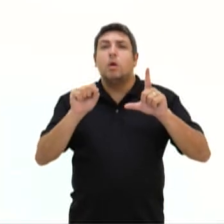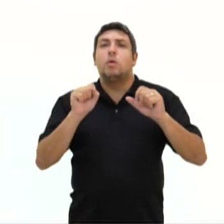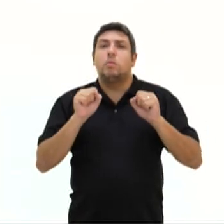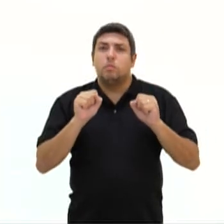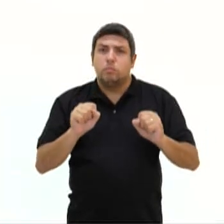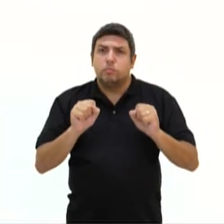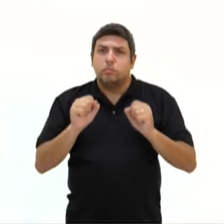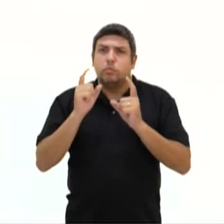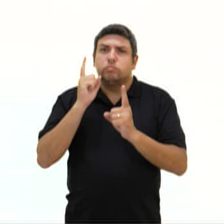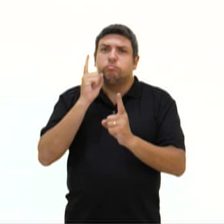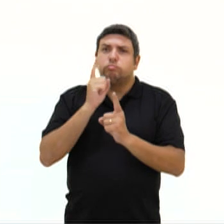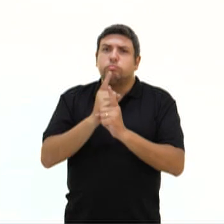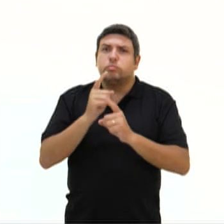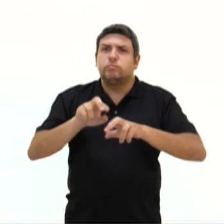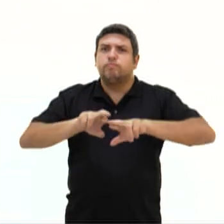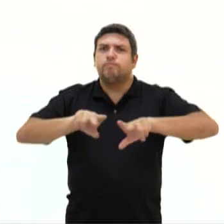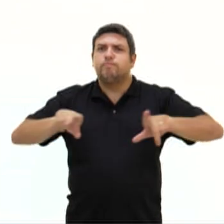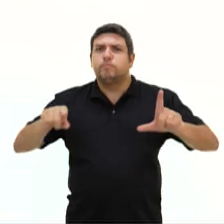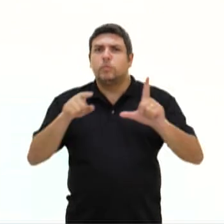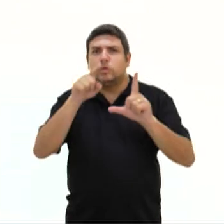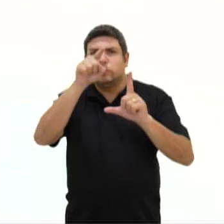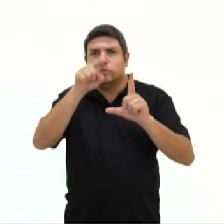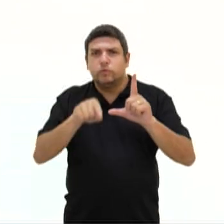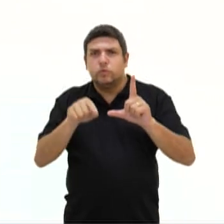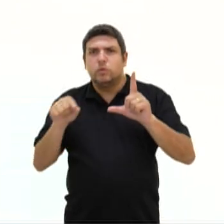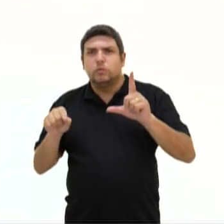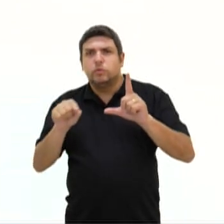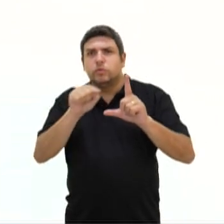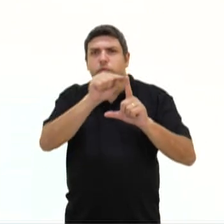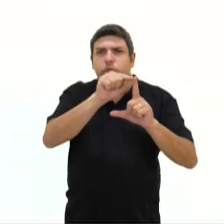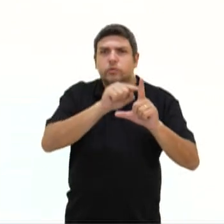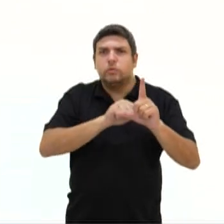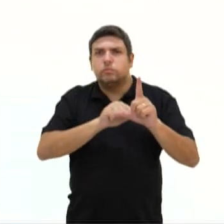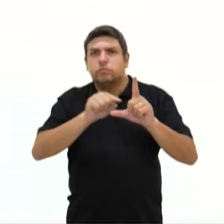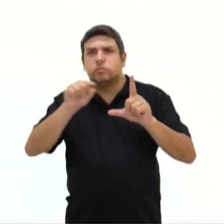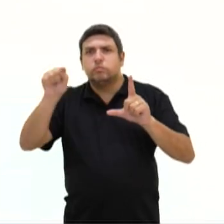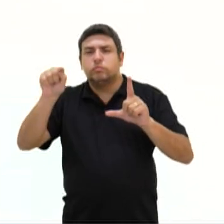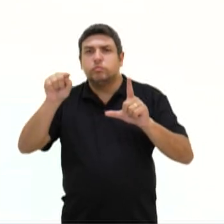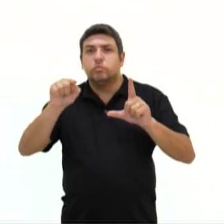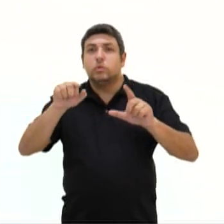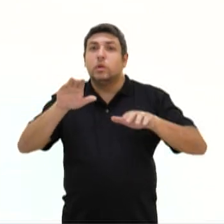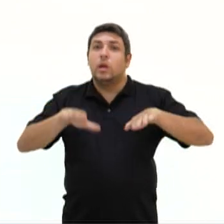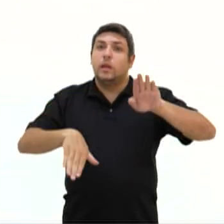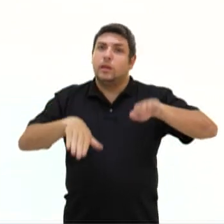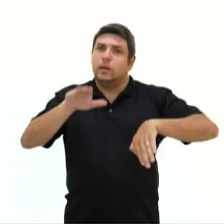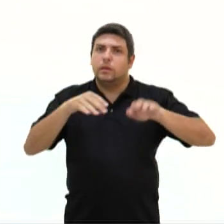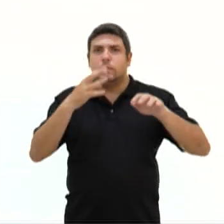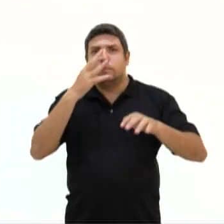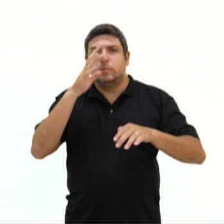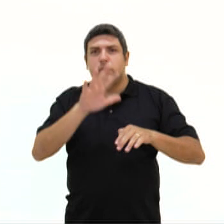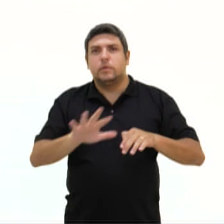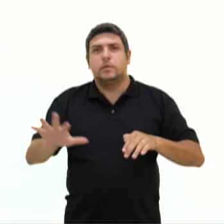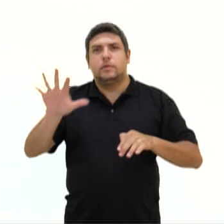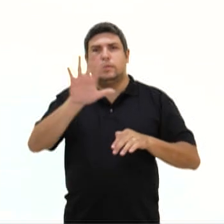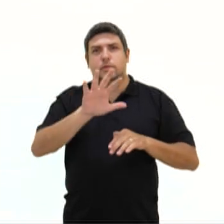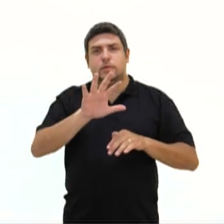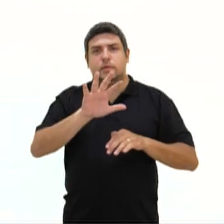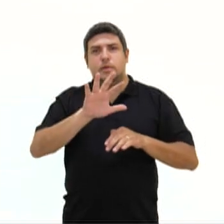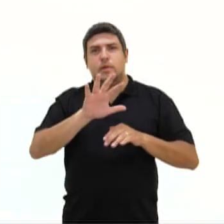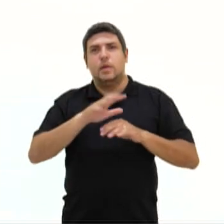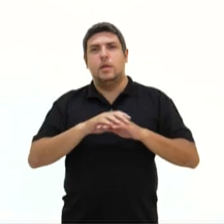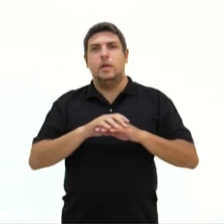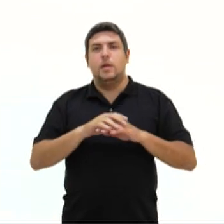de simetria dependendo da figura, dependendo da imagem. Nesse caso do triângulo, veja